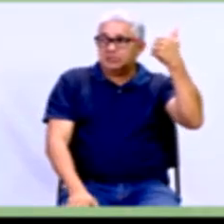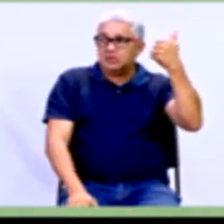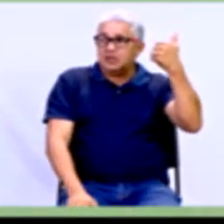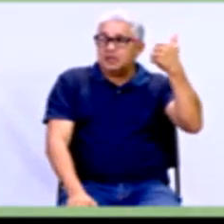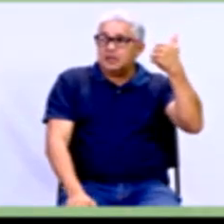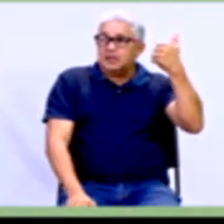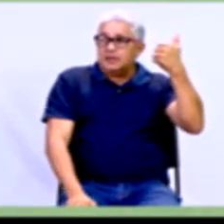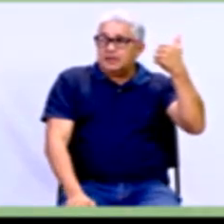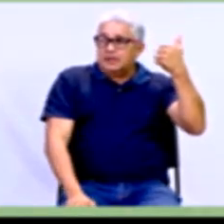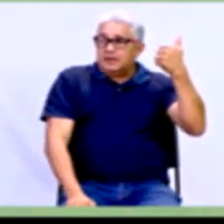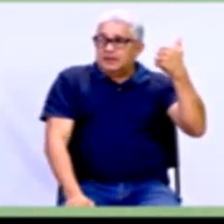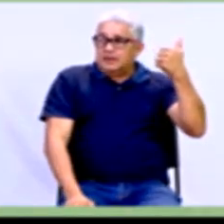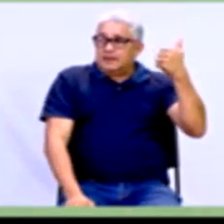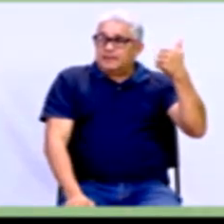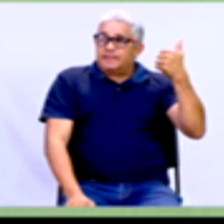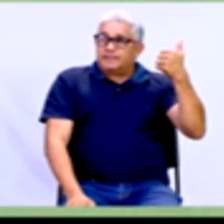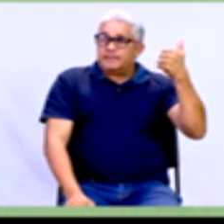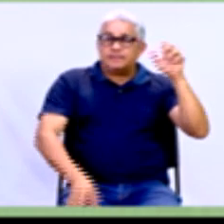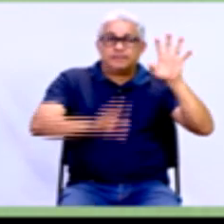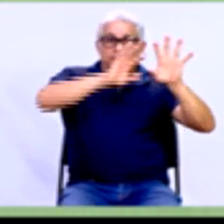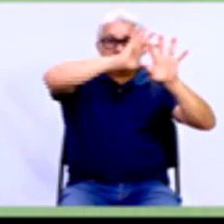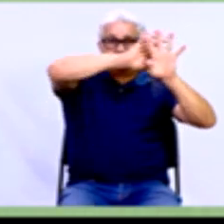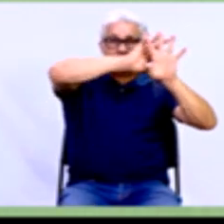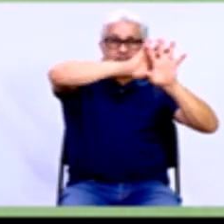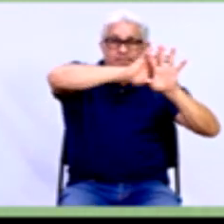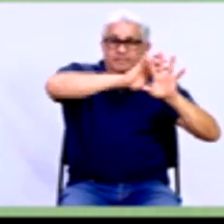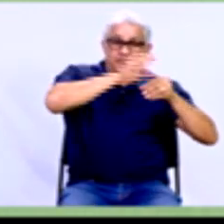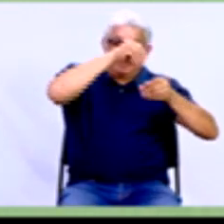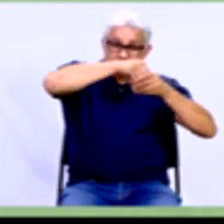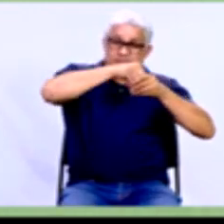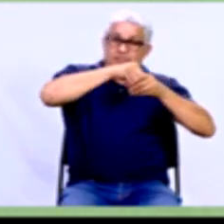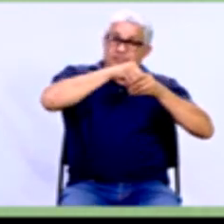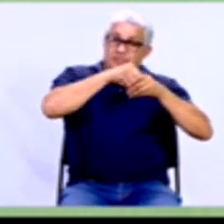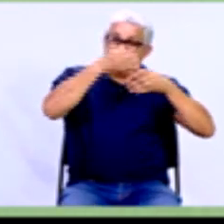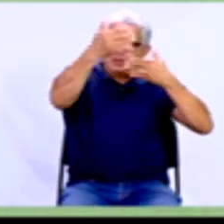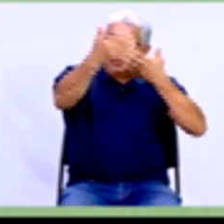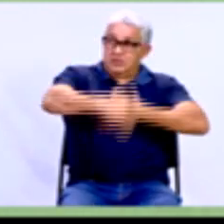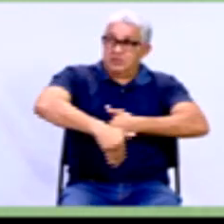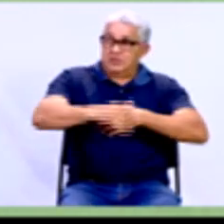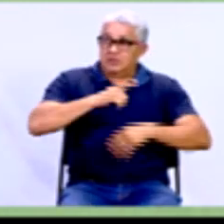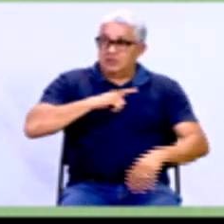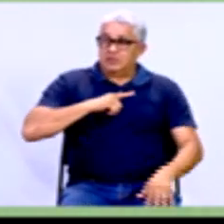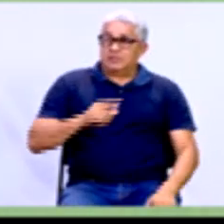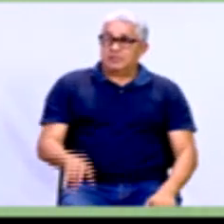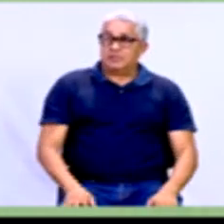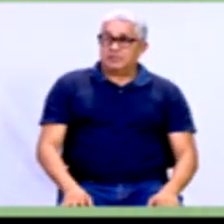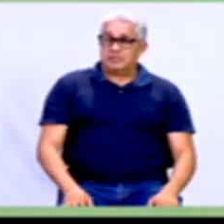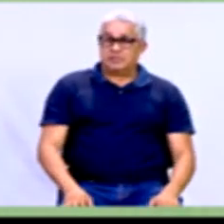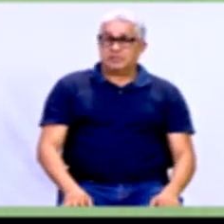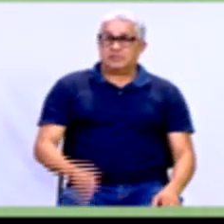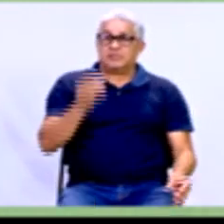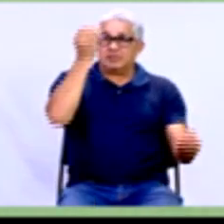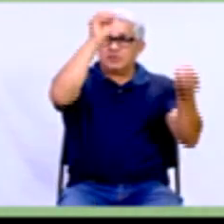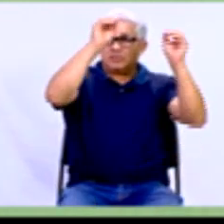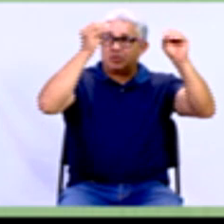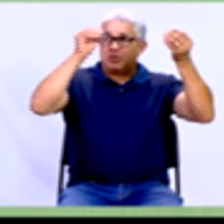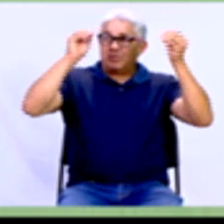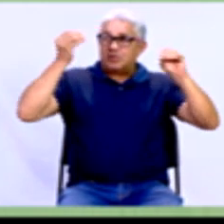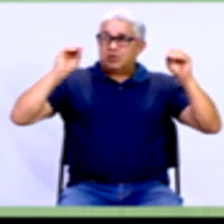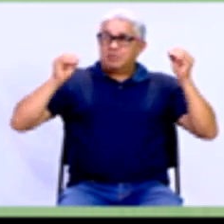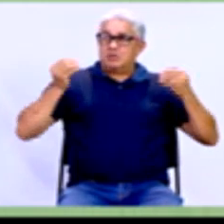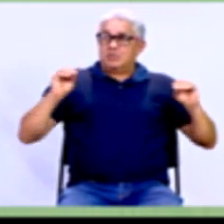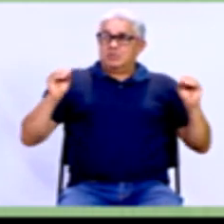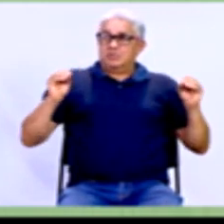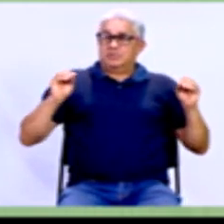Ó, exatamente assim seria uma tabela que estaria na prova de vocês, tá? A tabela para ser preenchida. E depois, no caso do